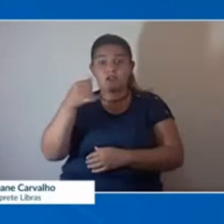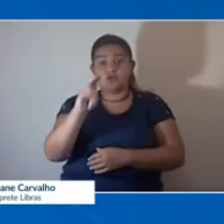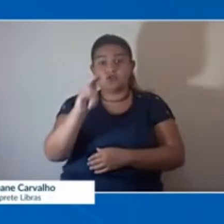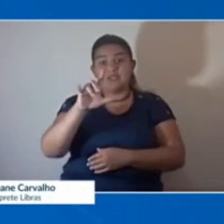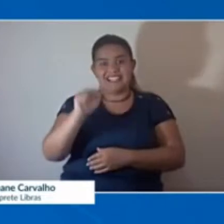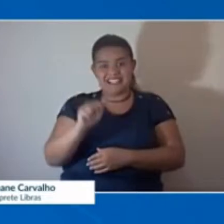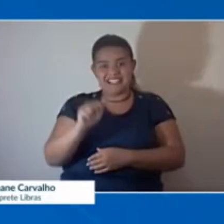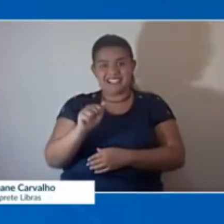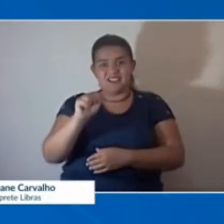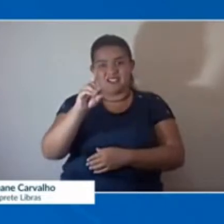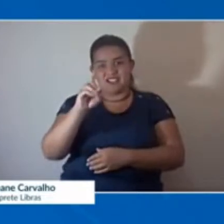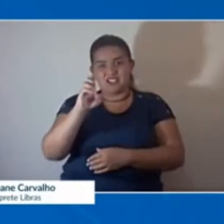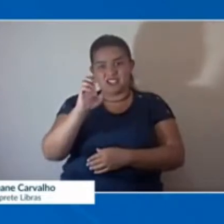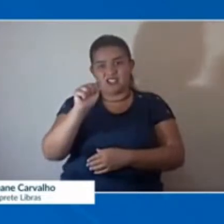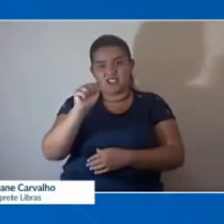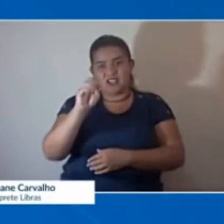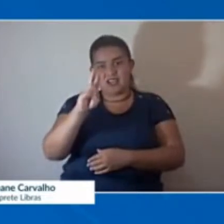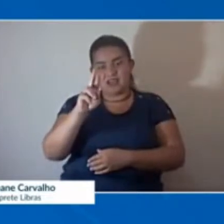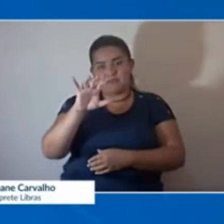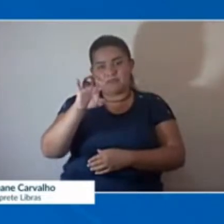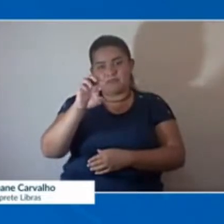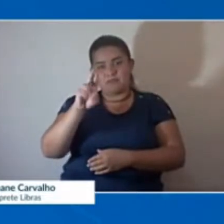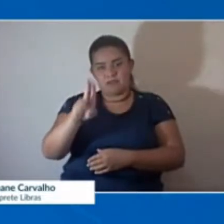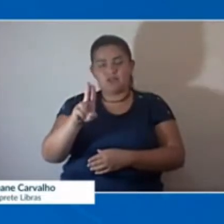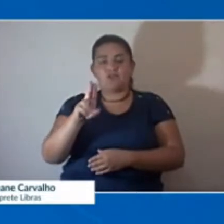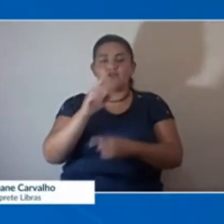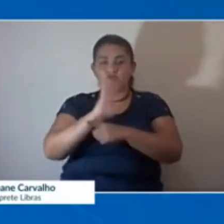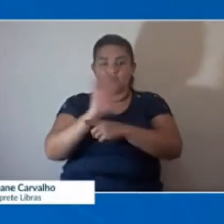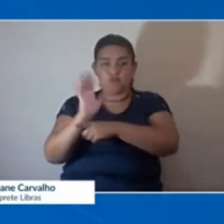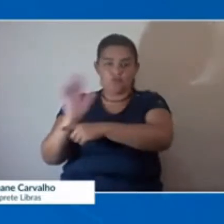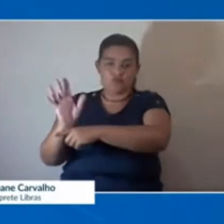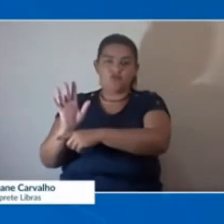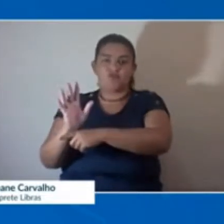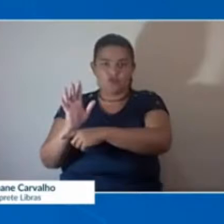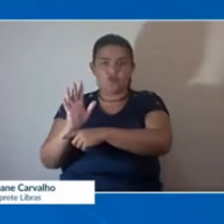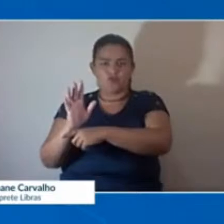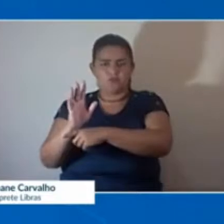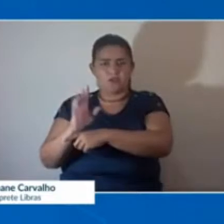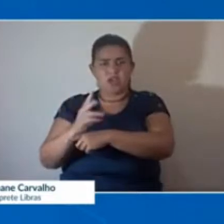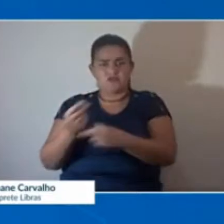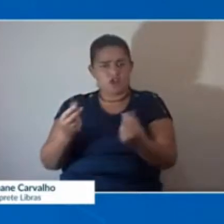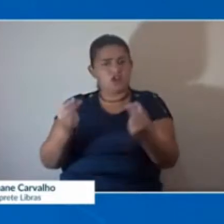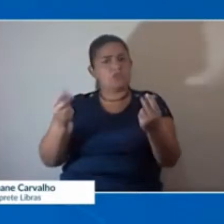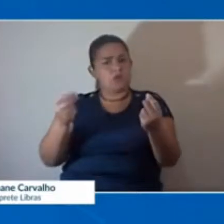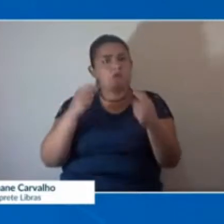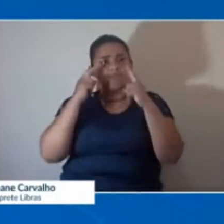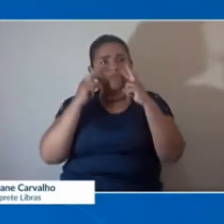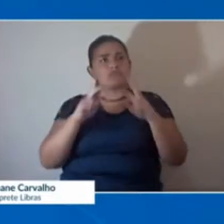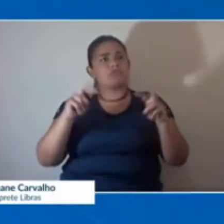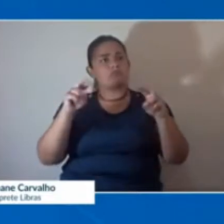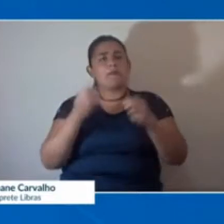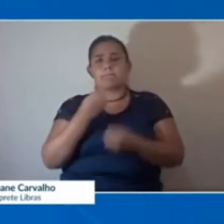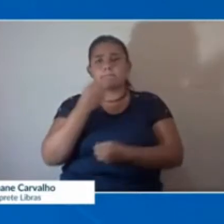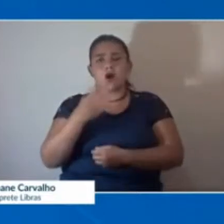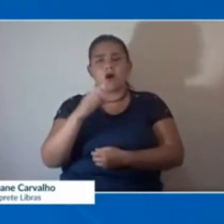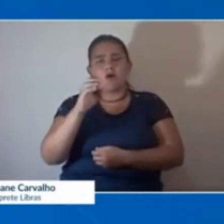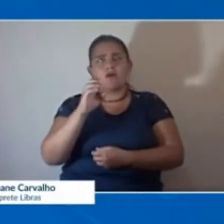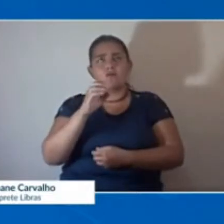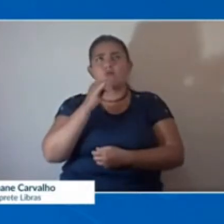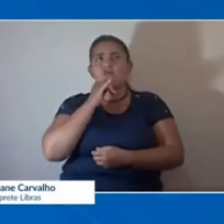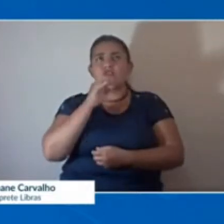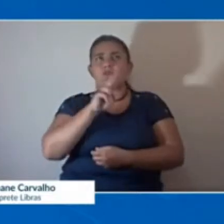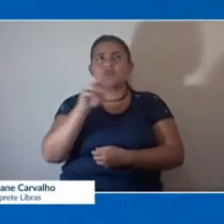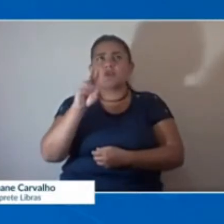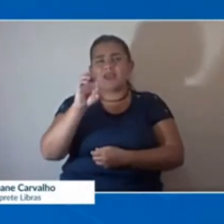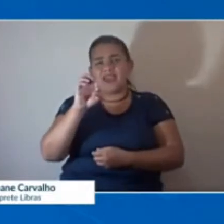uma bilheteria muito grande, que, se não me engano, é o Ébrio, não sei se vocês se recordam, mas teve uma bilheteria grande. E aí